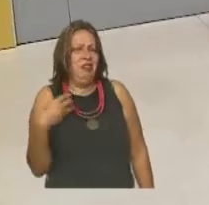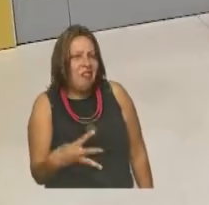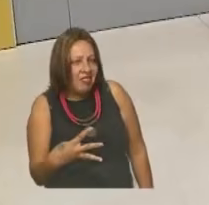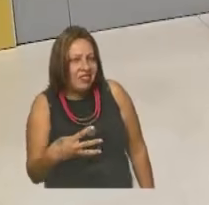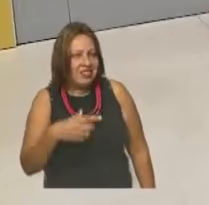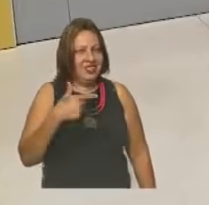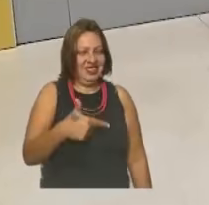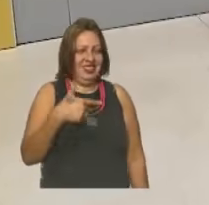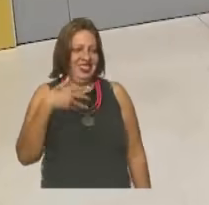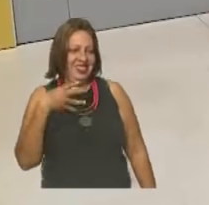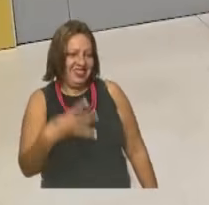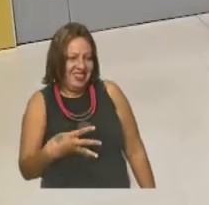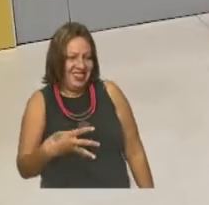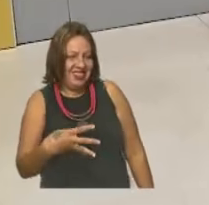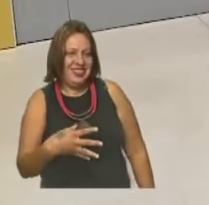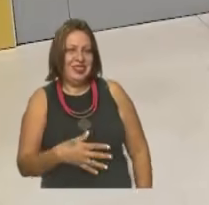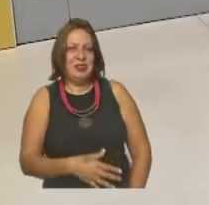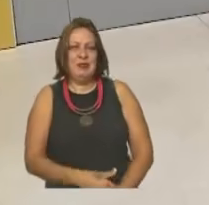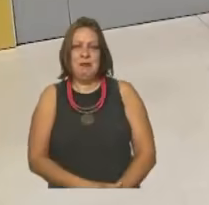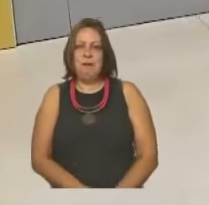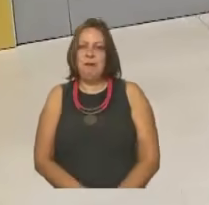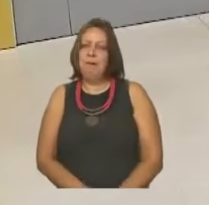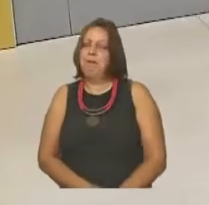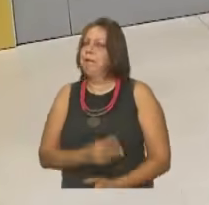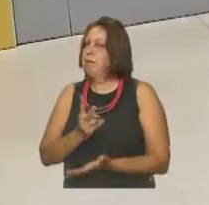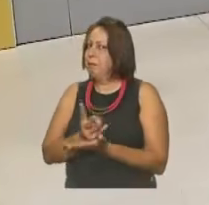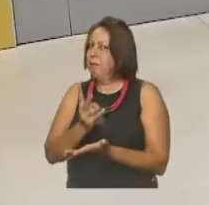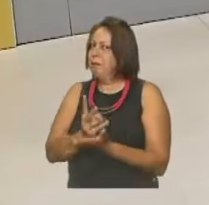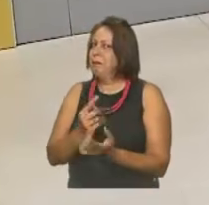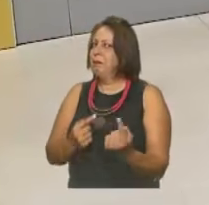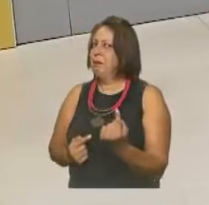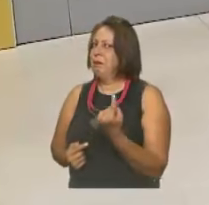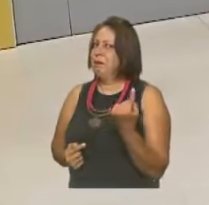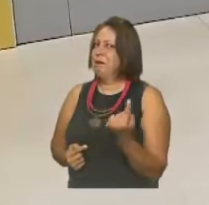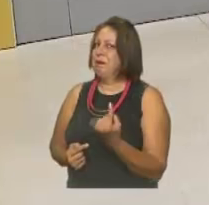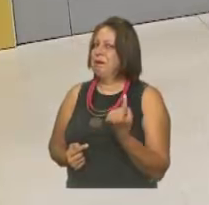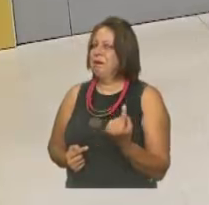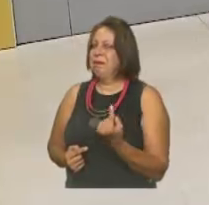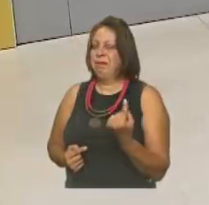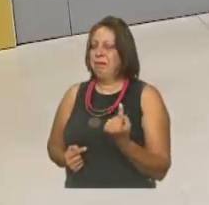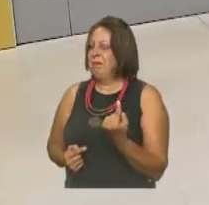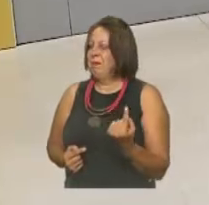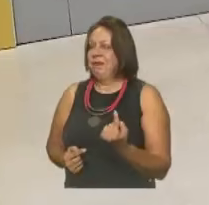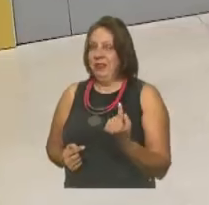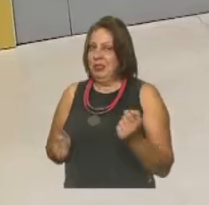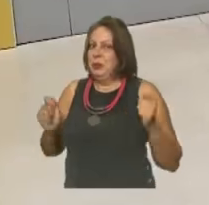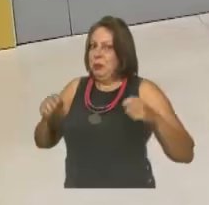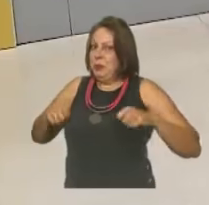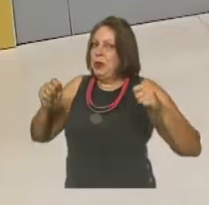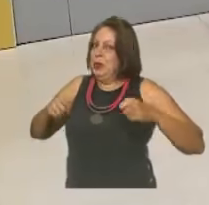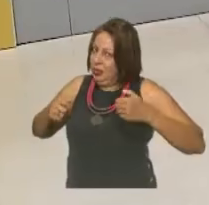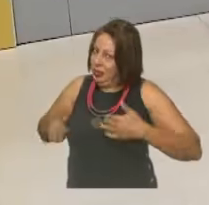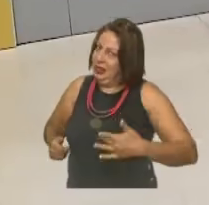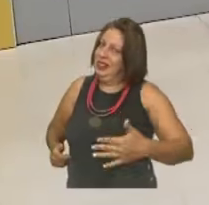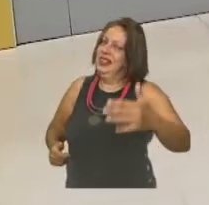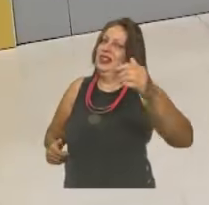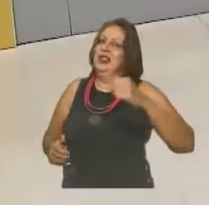24, 24. Permanece esperando a bolinha decisiva, não chegou ainda, pode seguir,